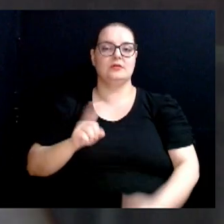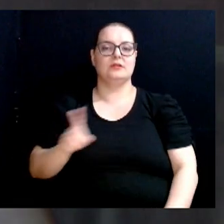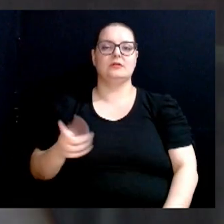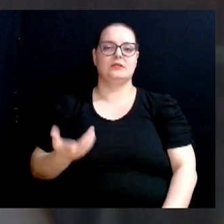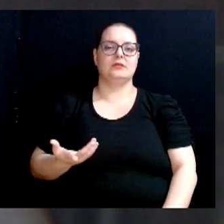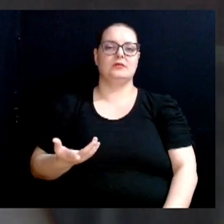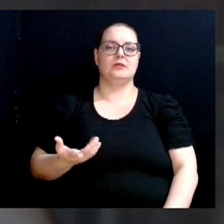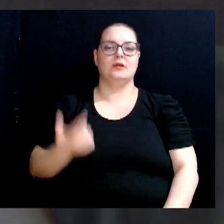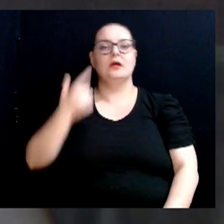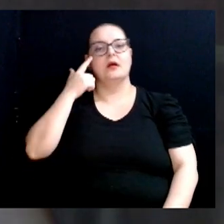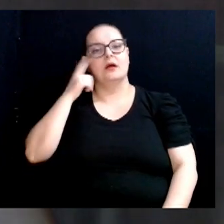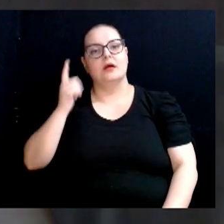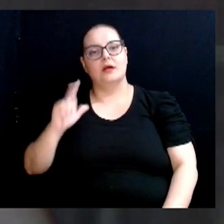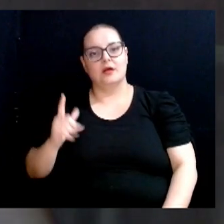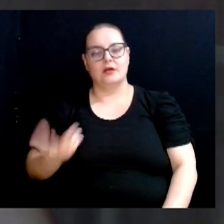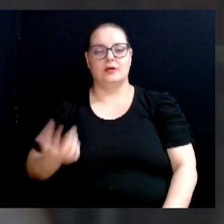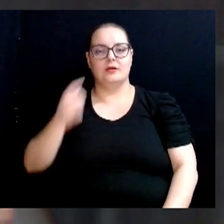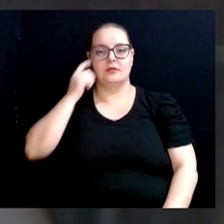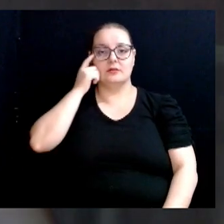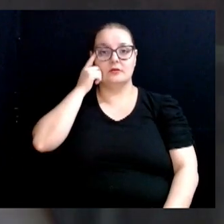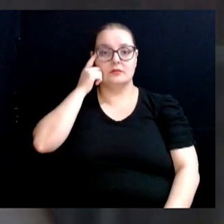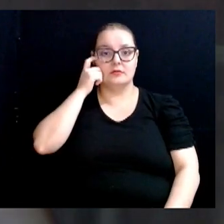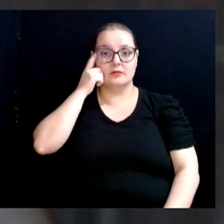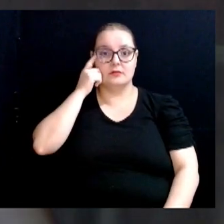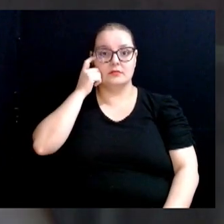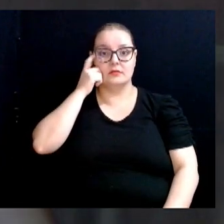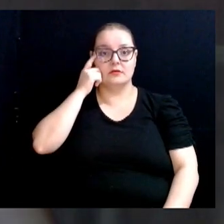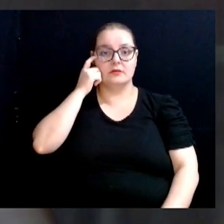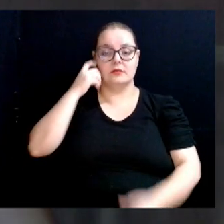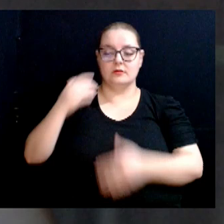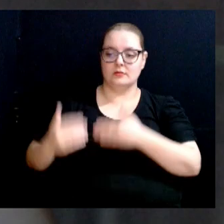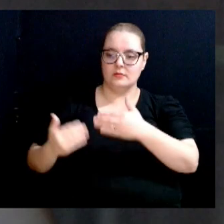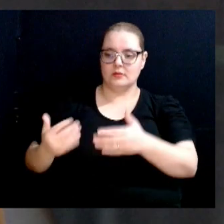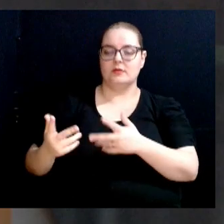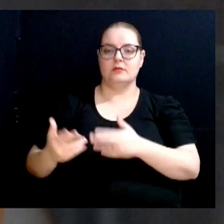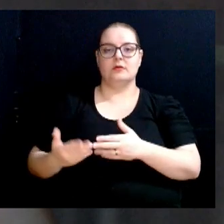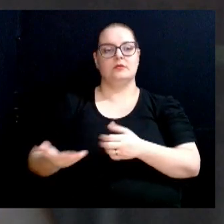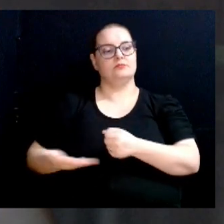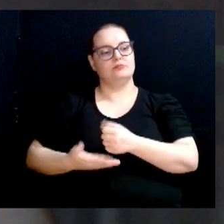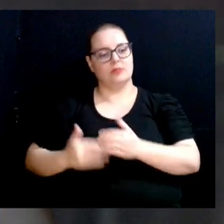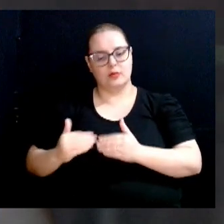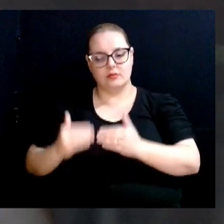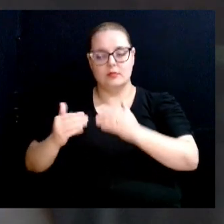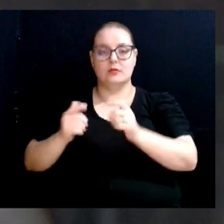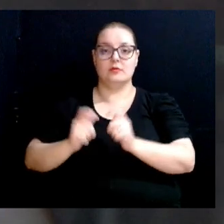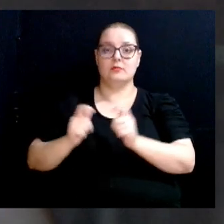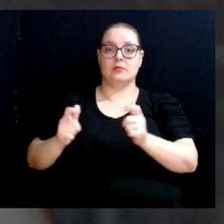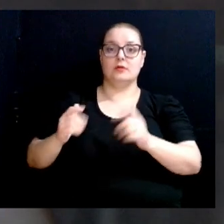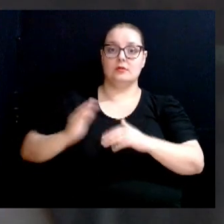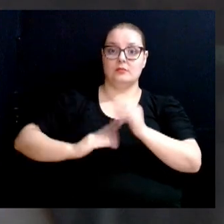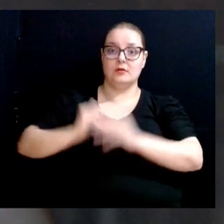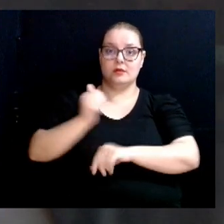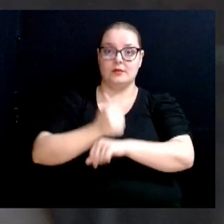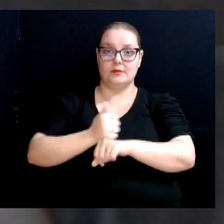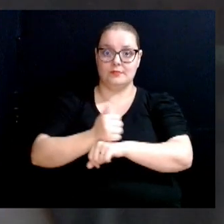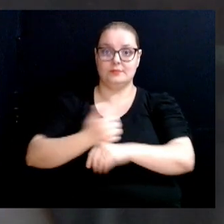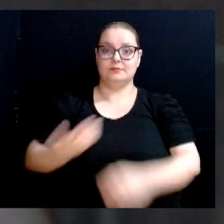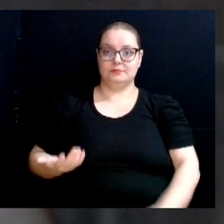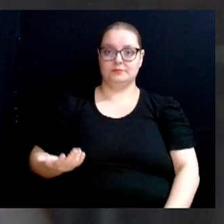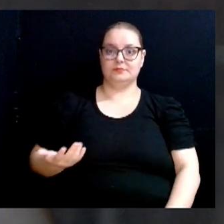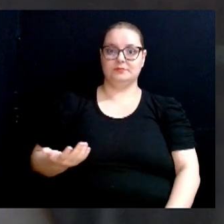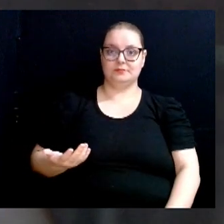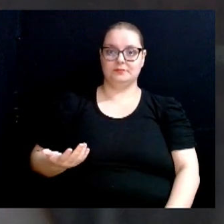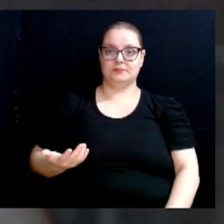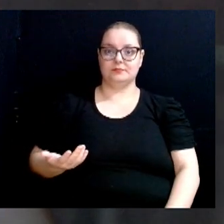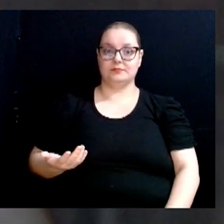vezes o casal começou no mesmo processo, lá de baixo, e foram crescendo profissionalmente, falando bem na questão profissional.